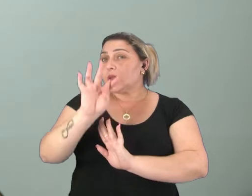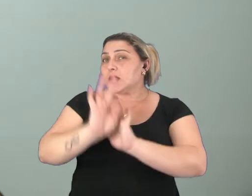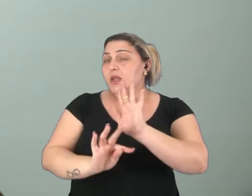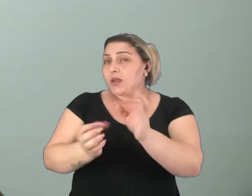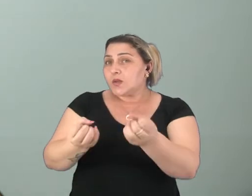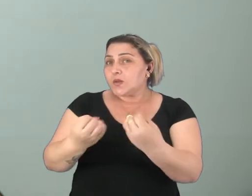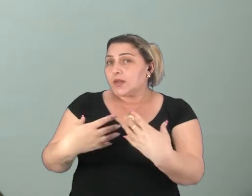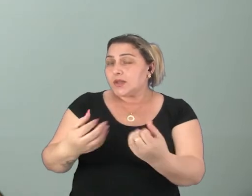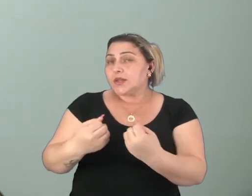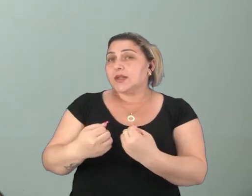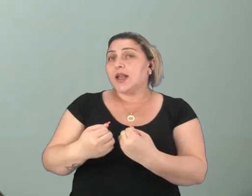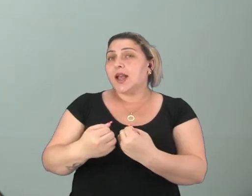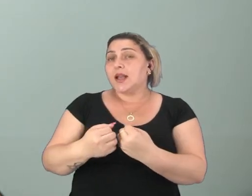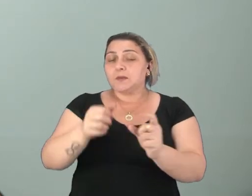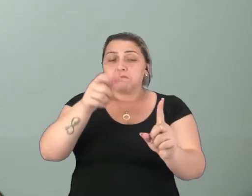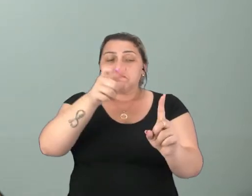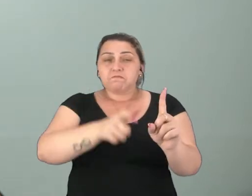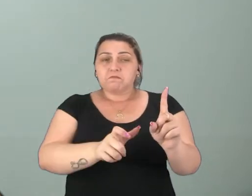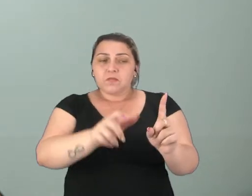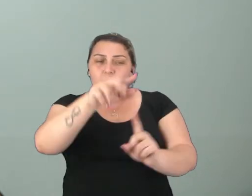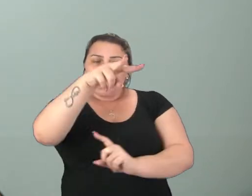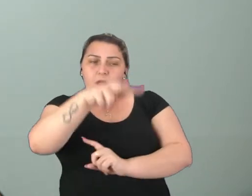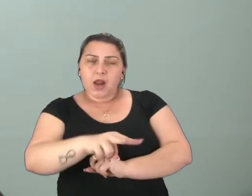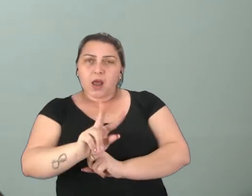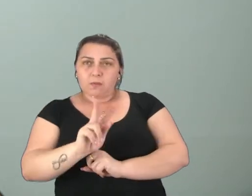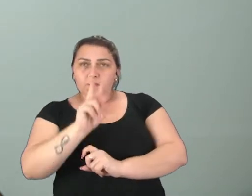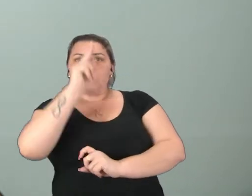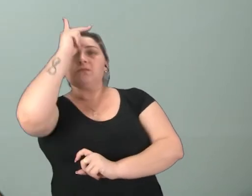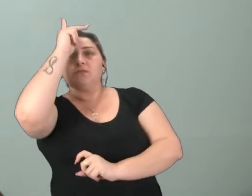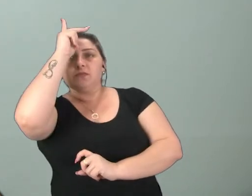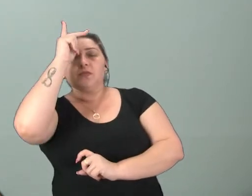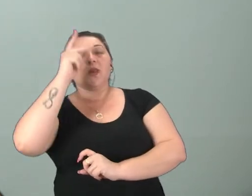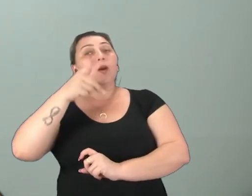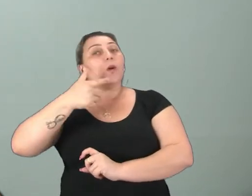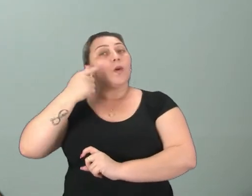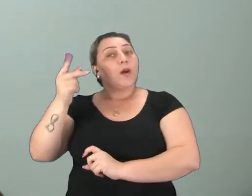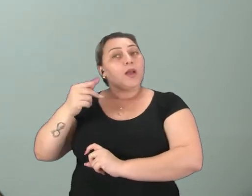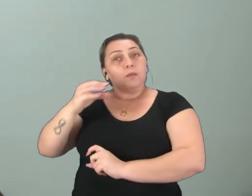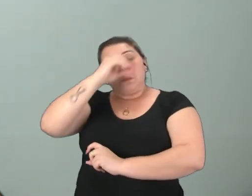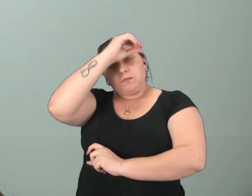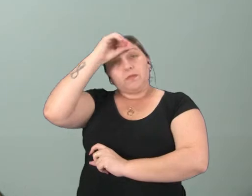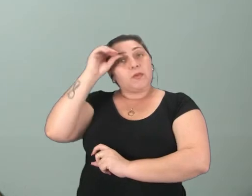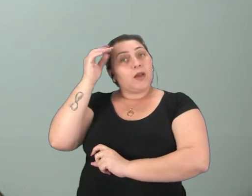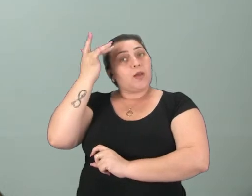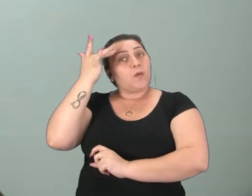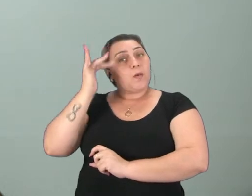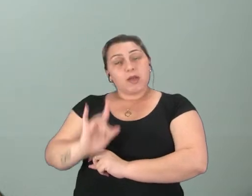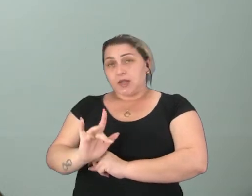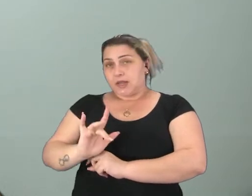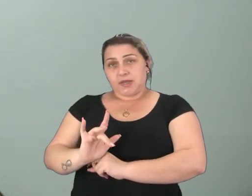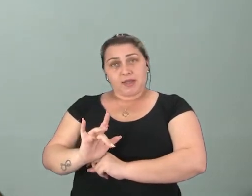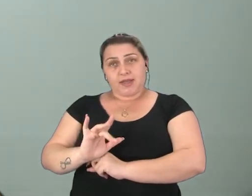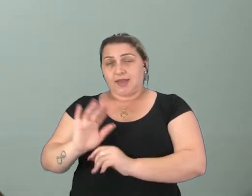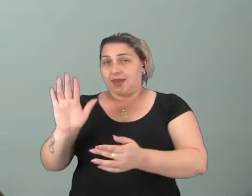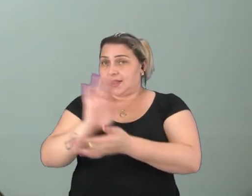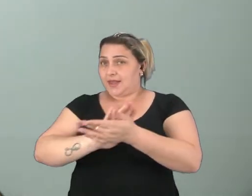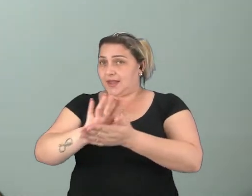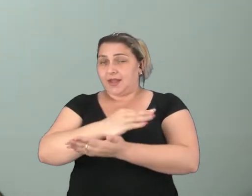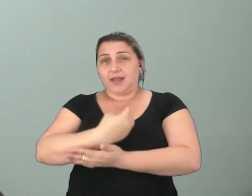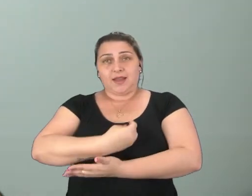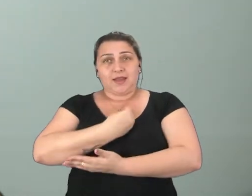nos dizer? As aparências enganam. O ratinho, por ser inocente e não conhecer muita coisa da